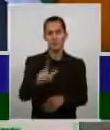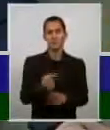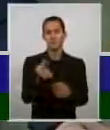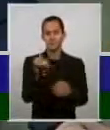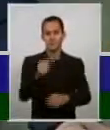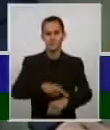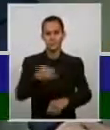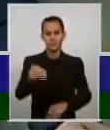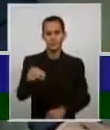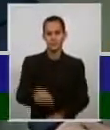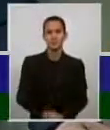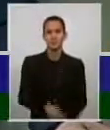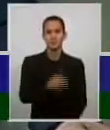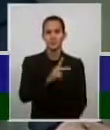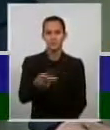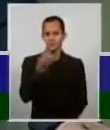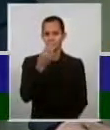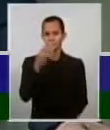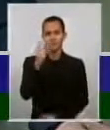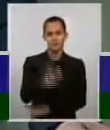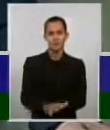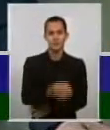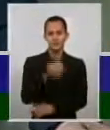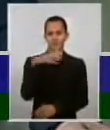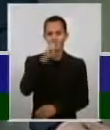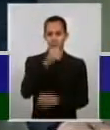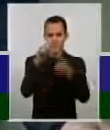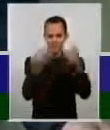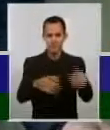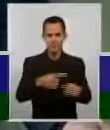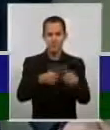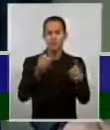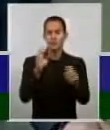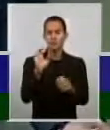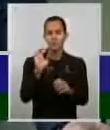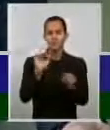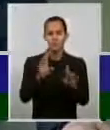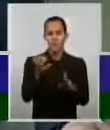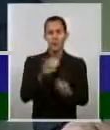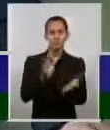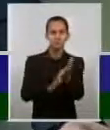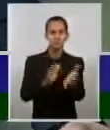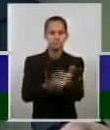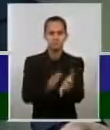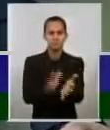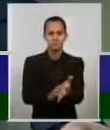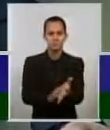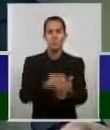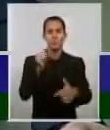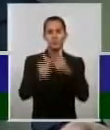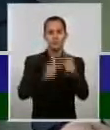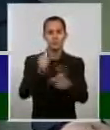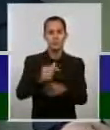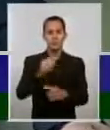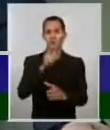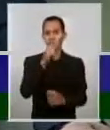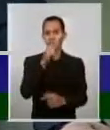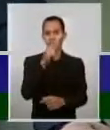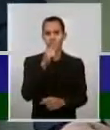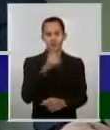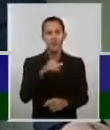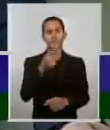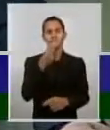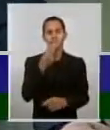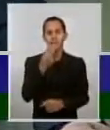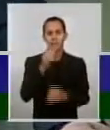minuto. Senhor presidente, muito boa tarde. Bem breve mesmo, aqui eu só quero enaltecer o trabalho do DEMAI,